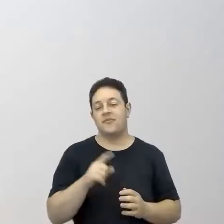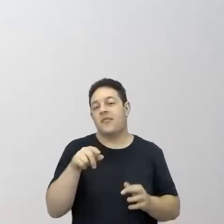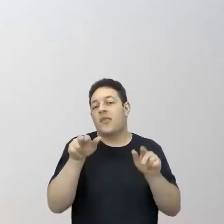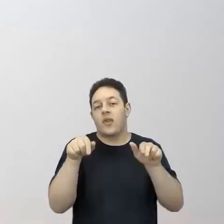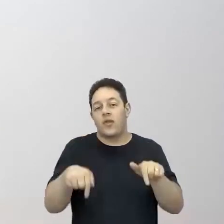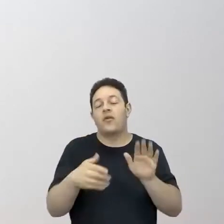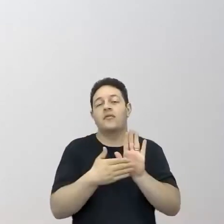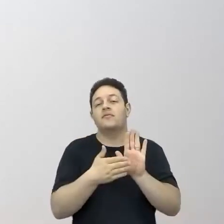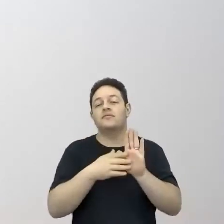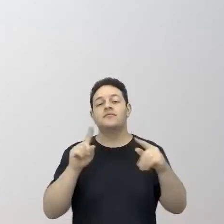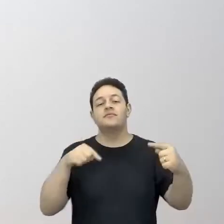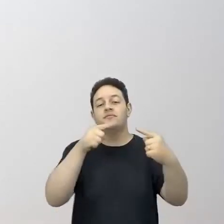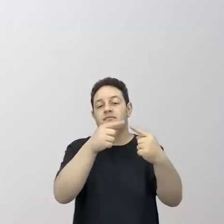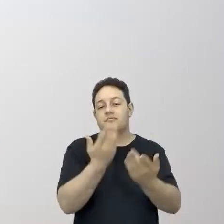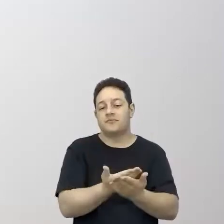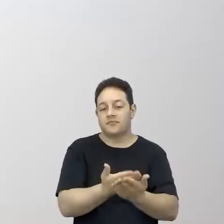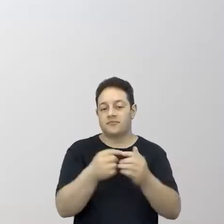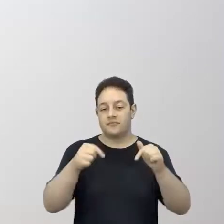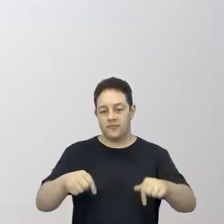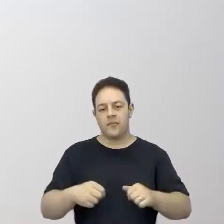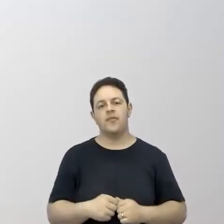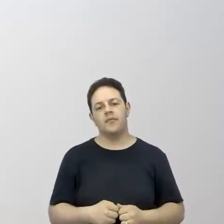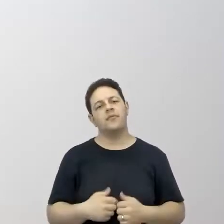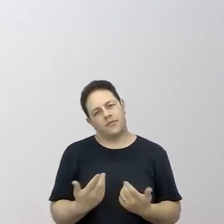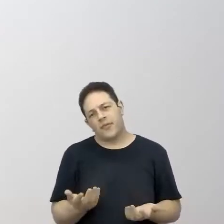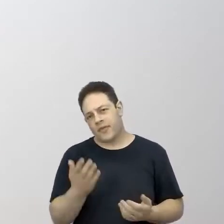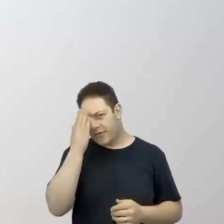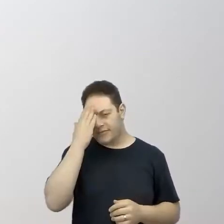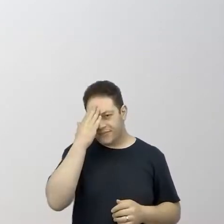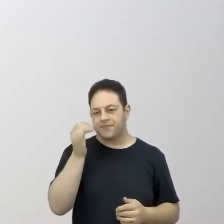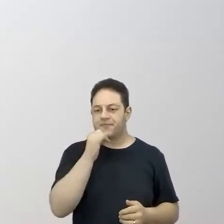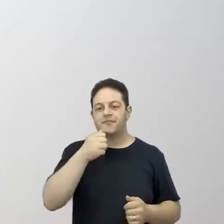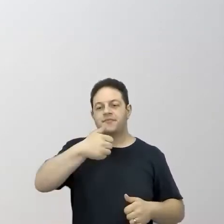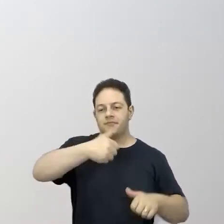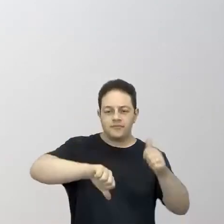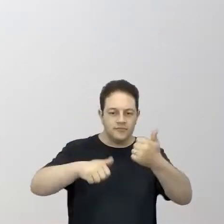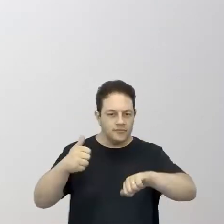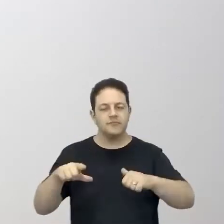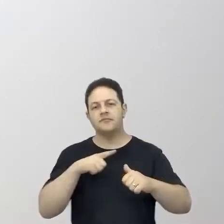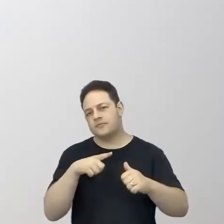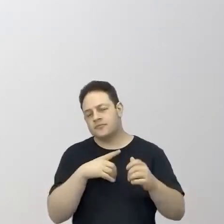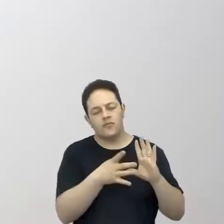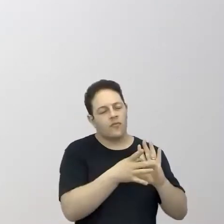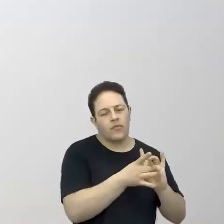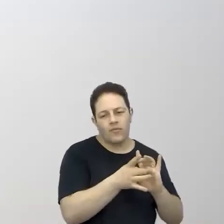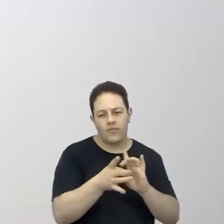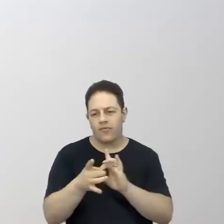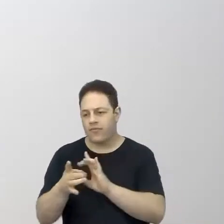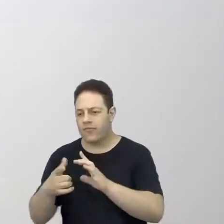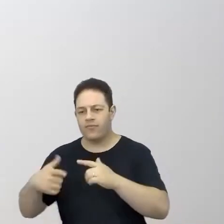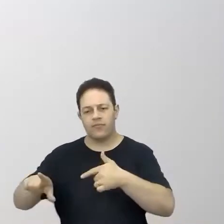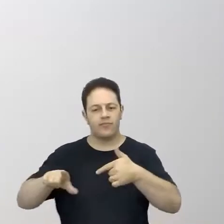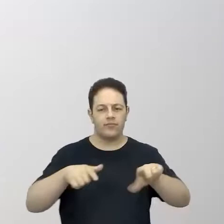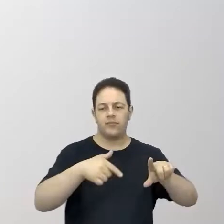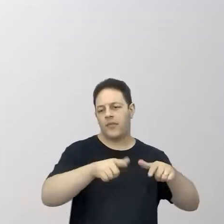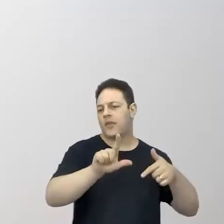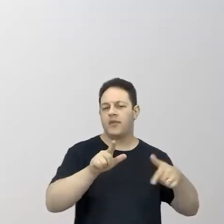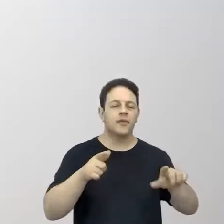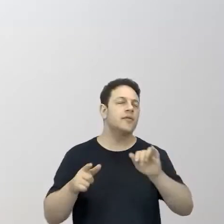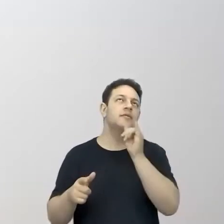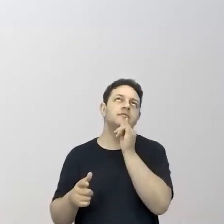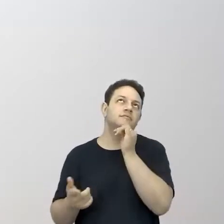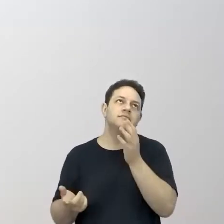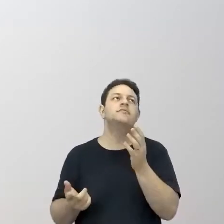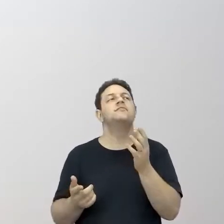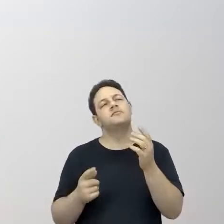como essa, né, que a gente está falando. Lógico que a avaliação ela pode servir sim em outros contextos, né, e